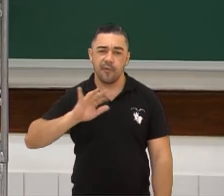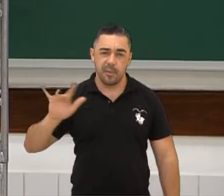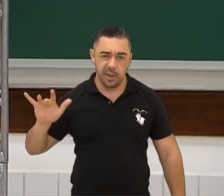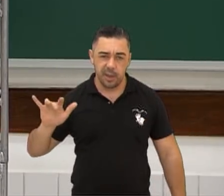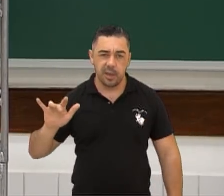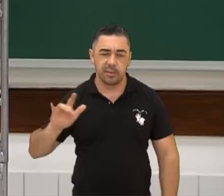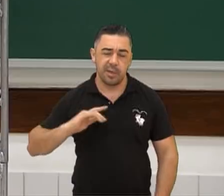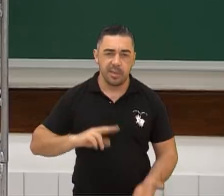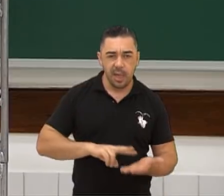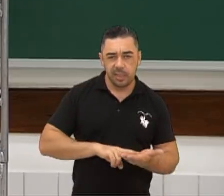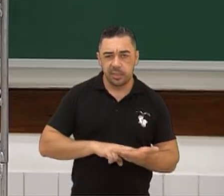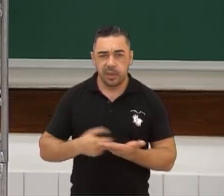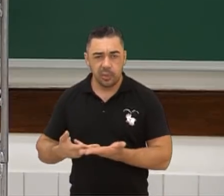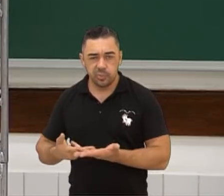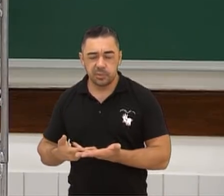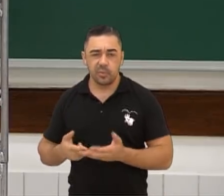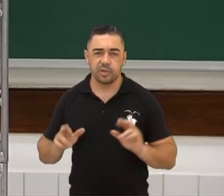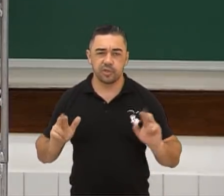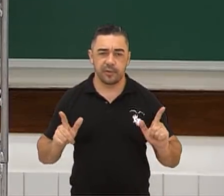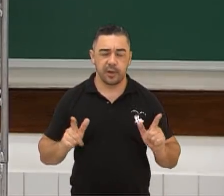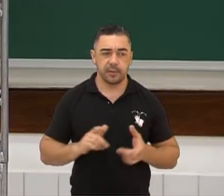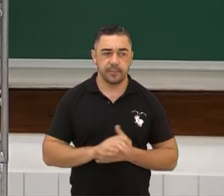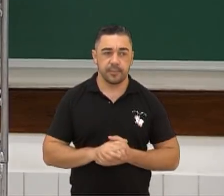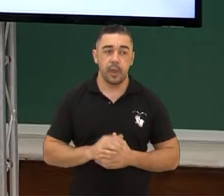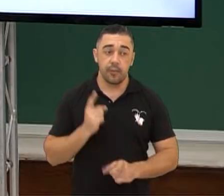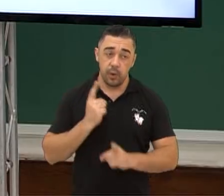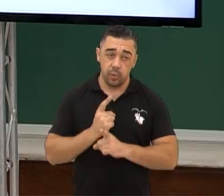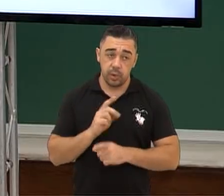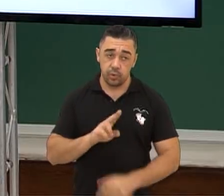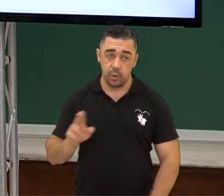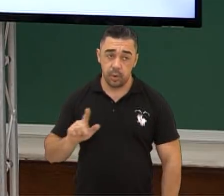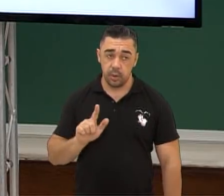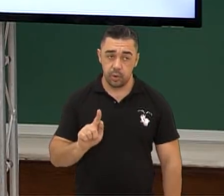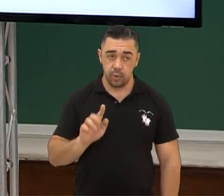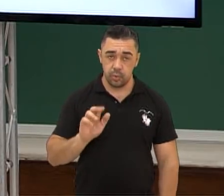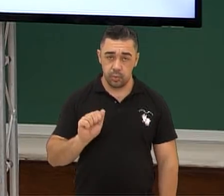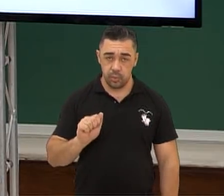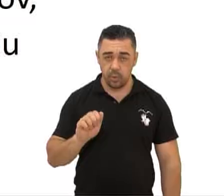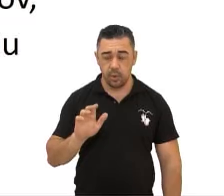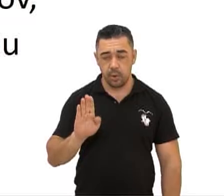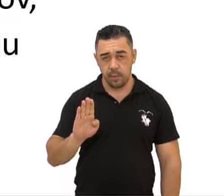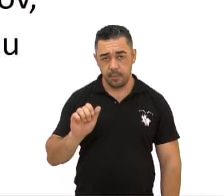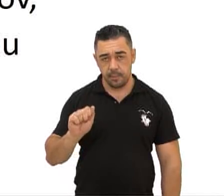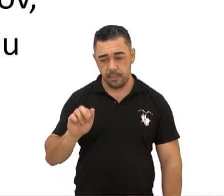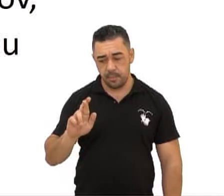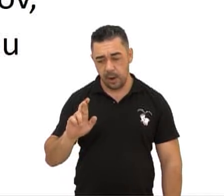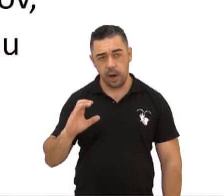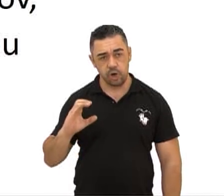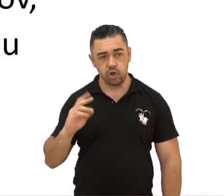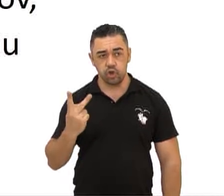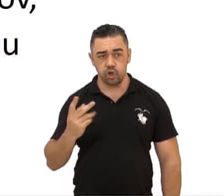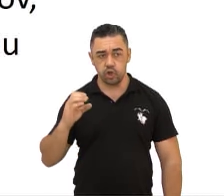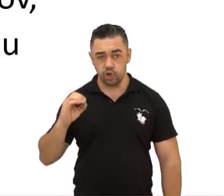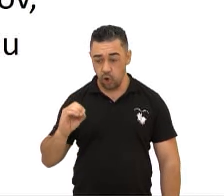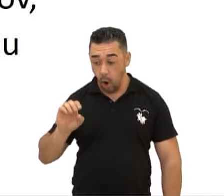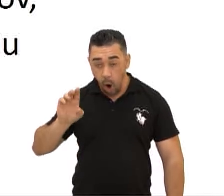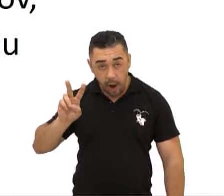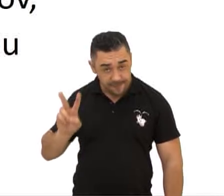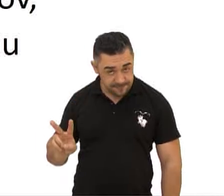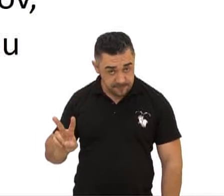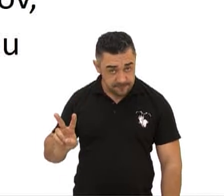nessa tradução de um alfabeto para o outro. Você pode encontrar como Gorbachev, como eu coloquei no título,